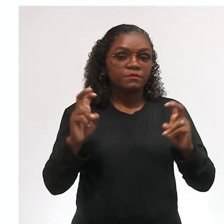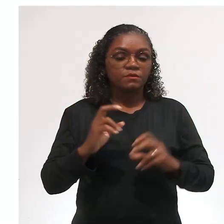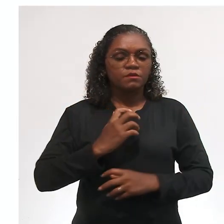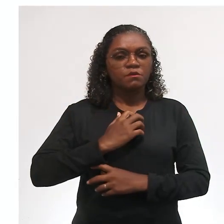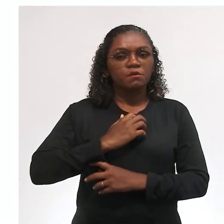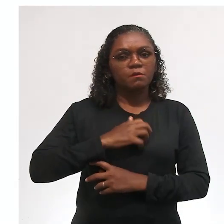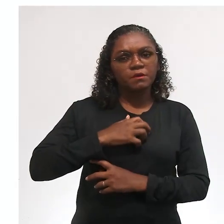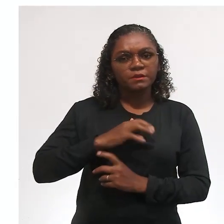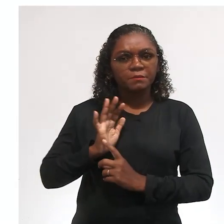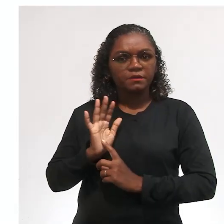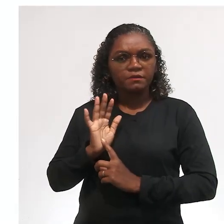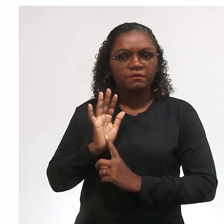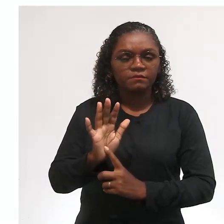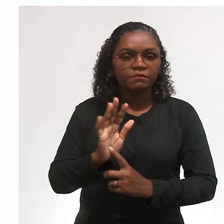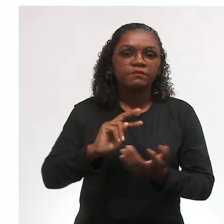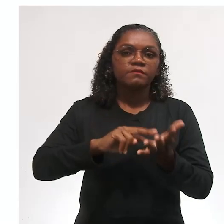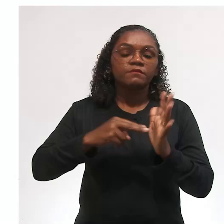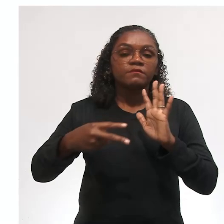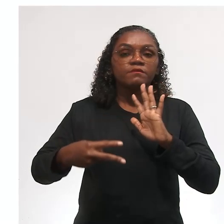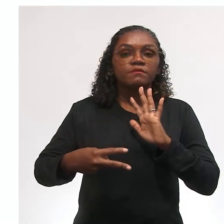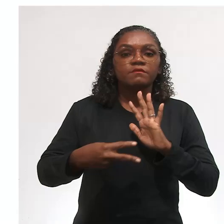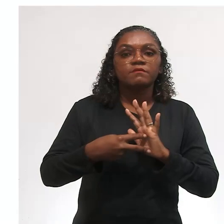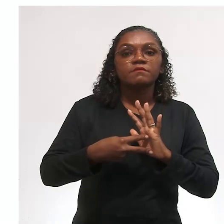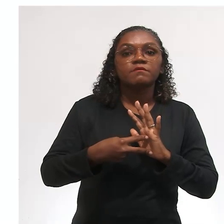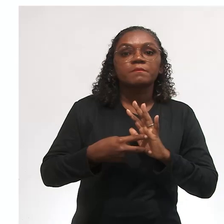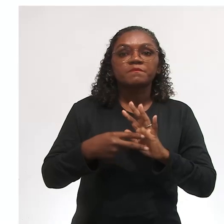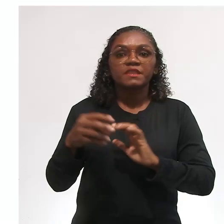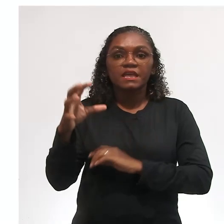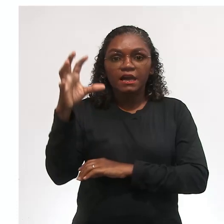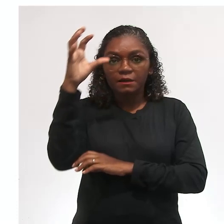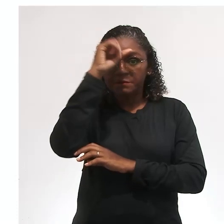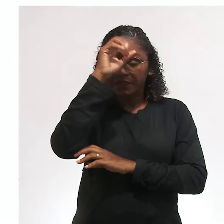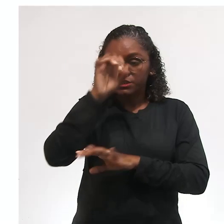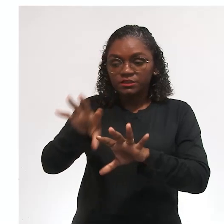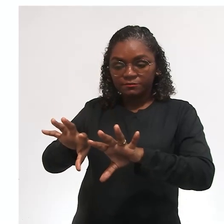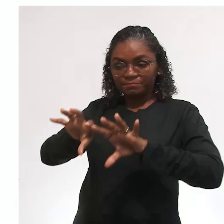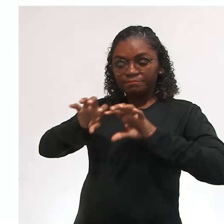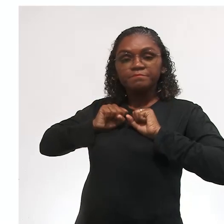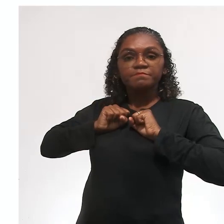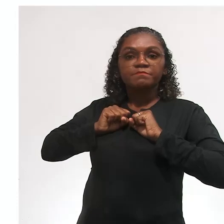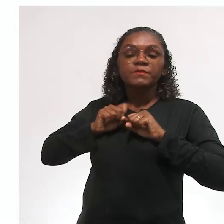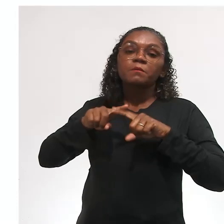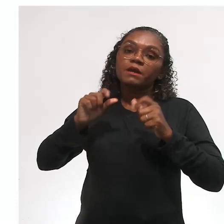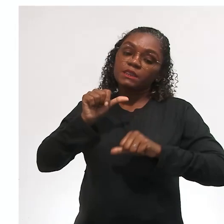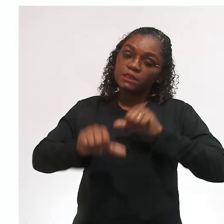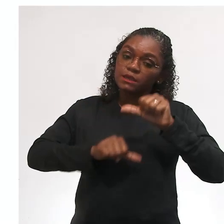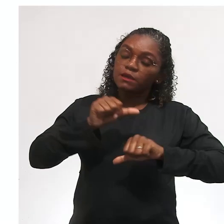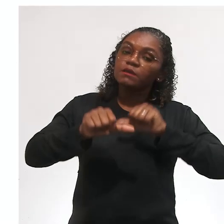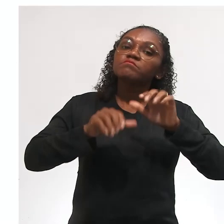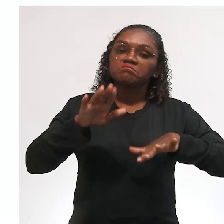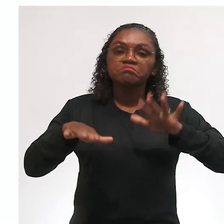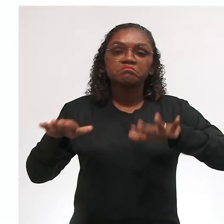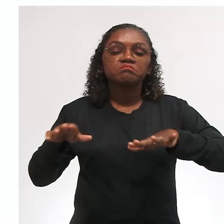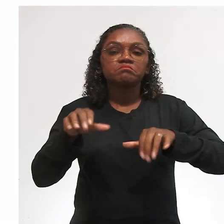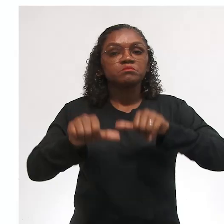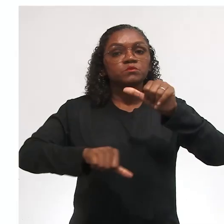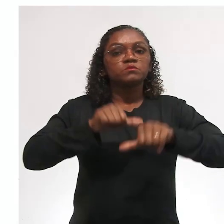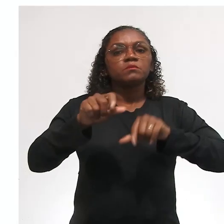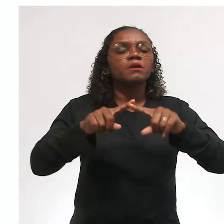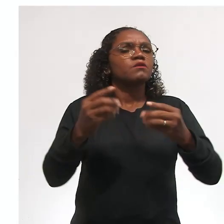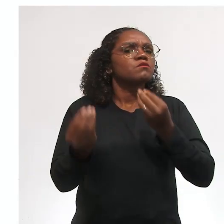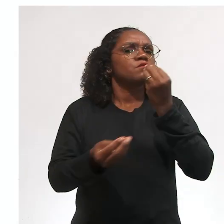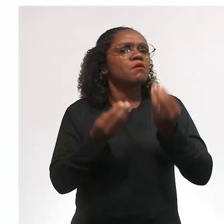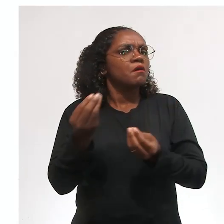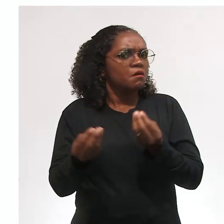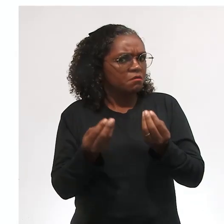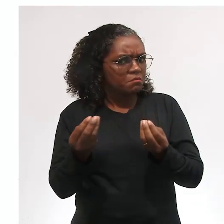aprendido e pode ser modificado por meio de reforços e punições. Então, nós vamos ver como é que funciona